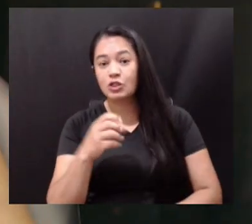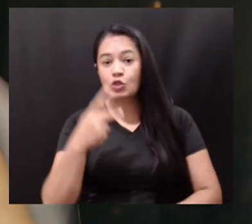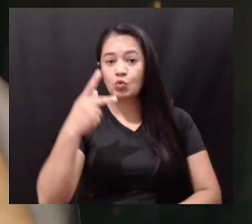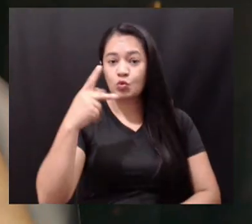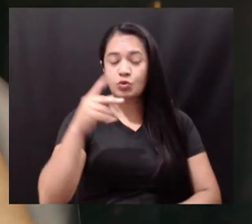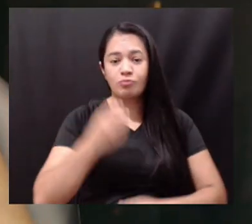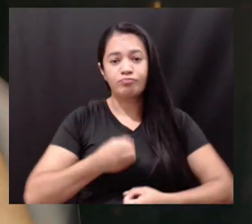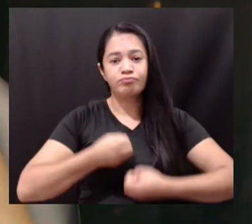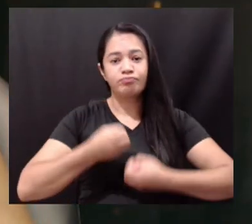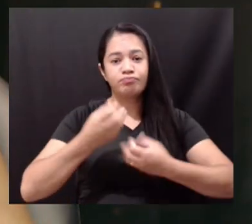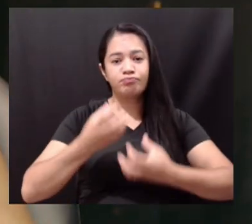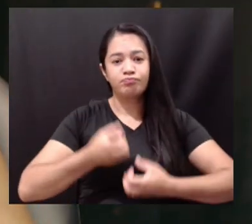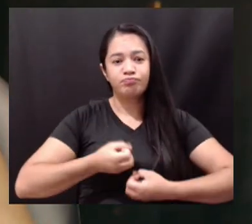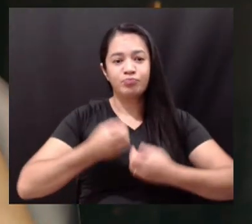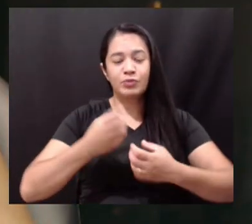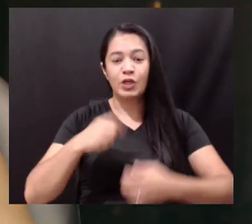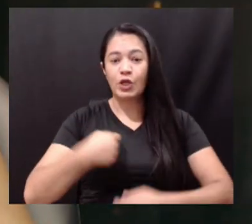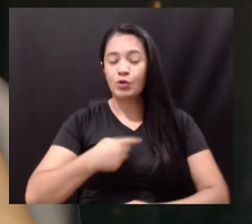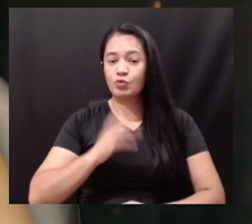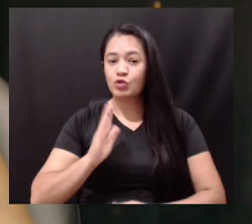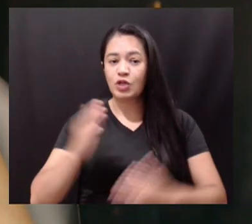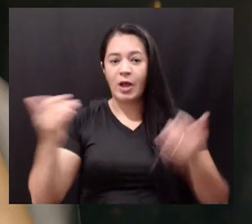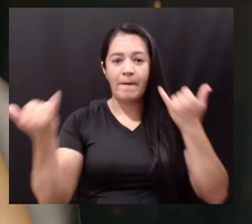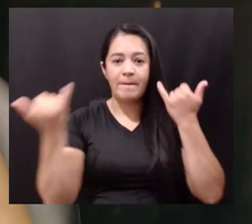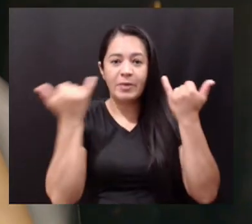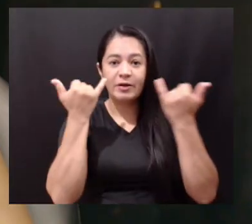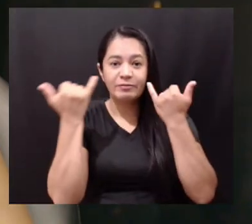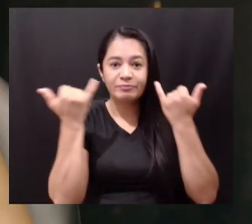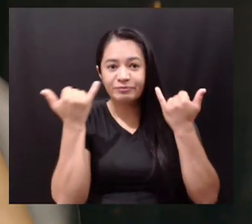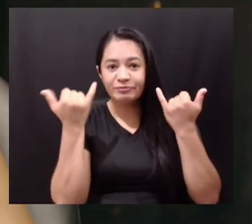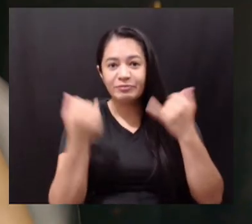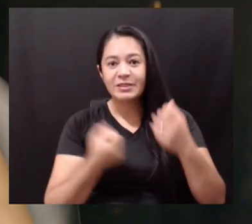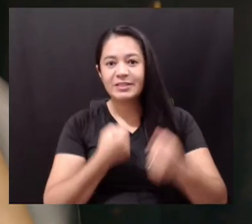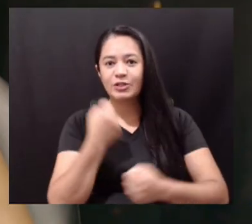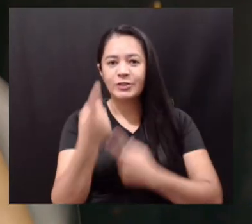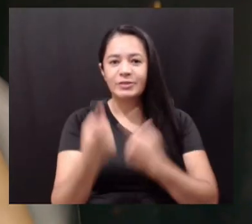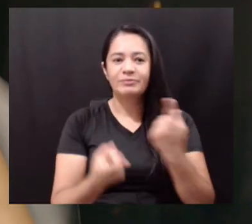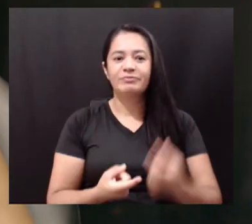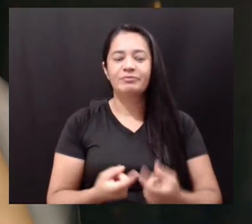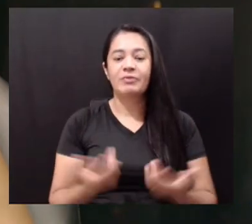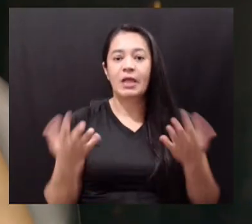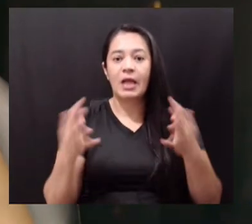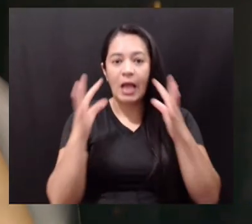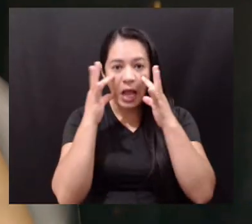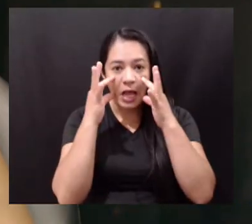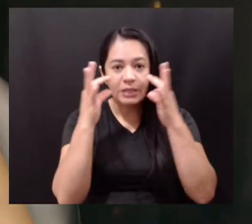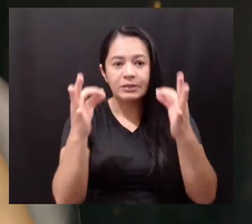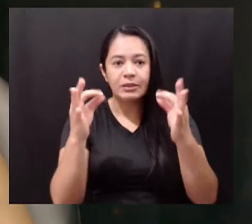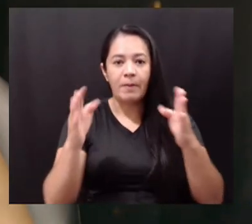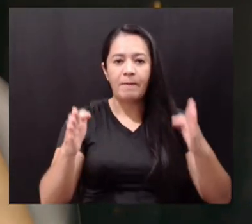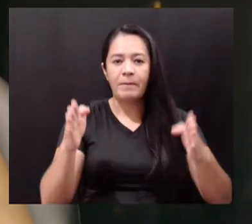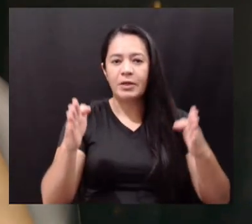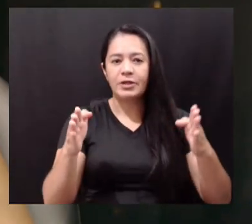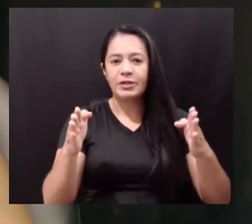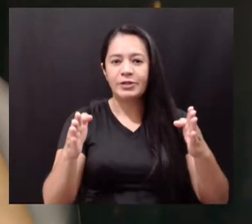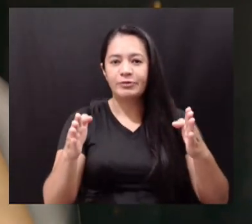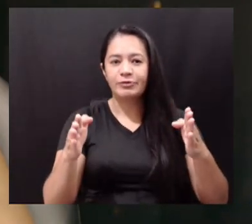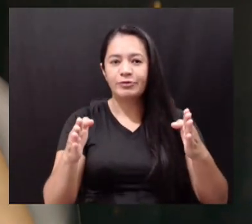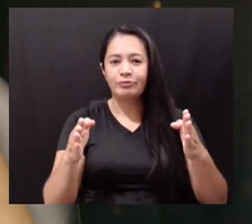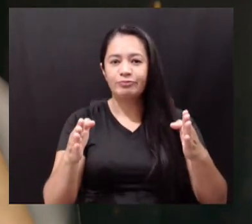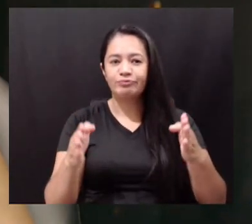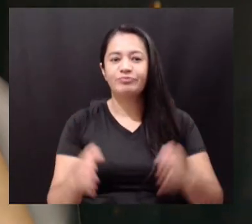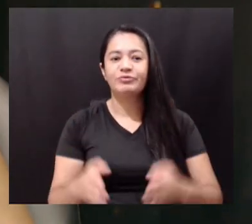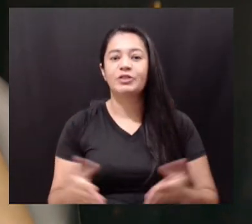mensagens, eu já atualizo para você algumas informações. E atenção, prazo para a declaração do Imposto de Renda